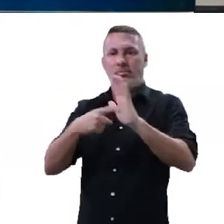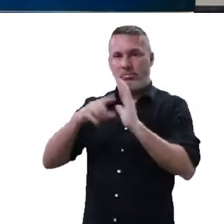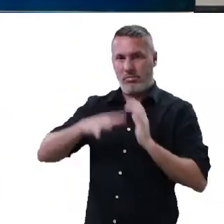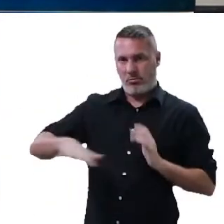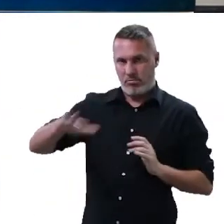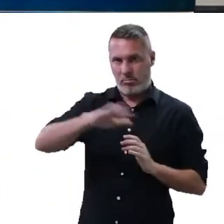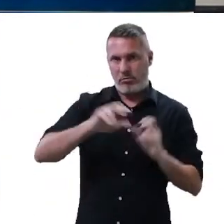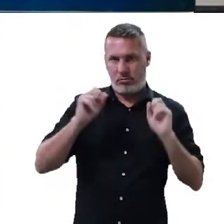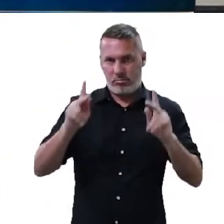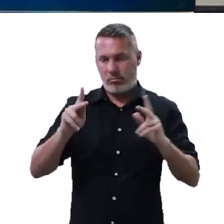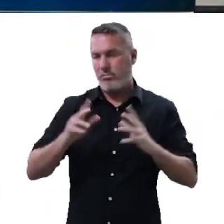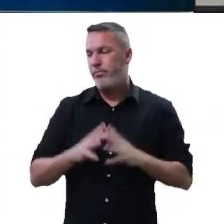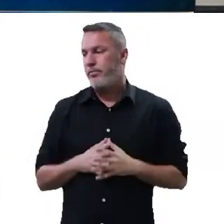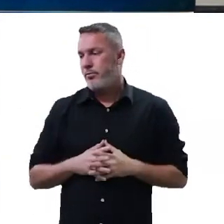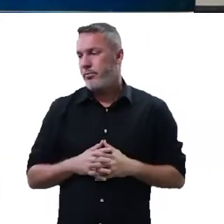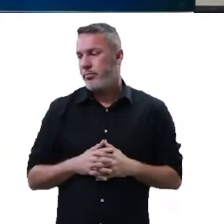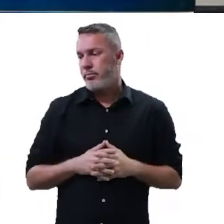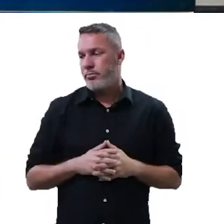está transmitindo.